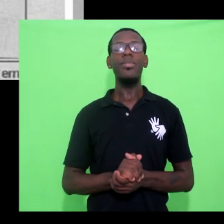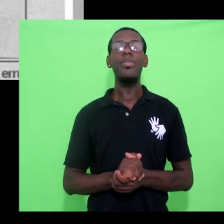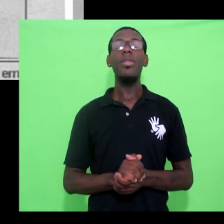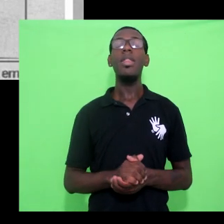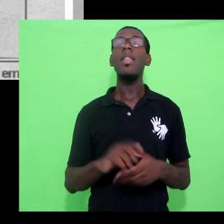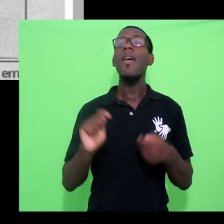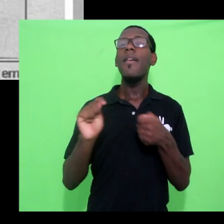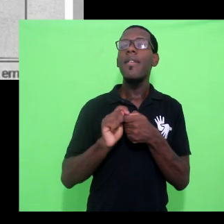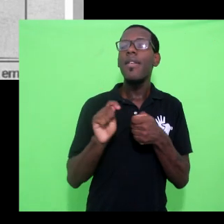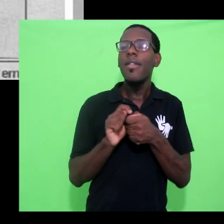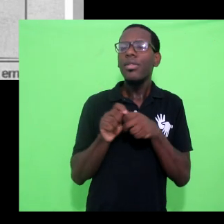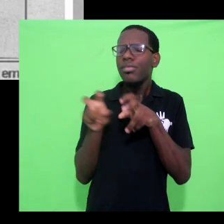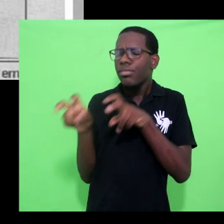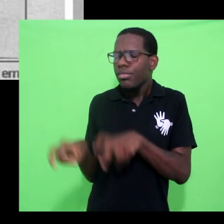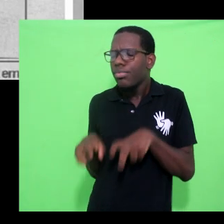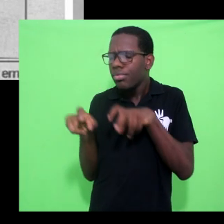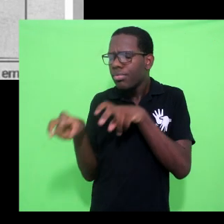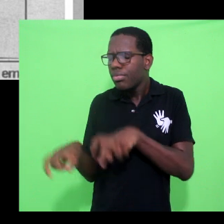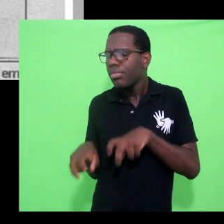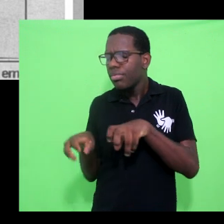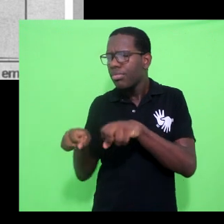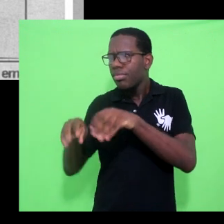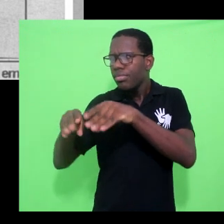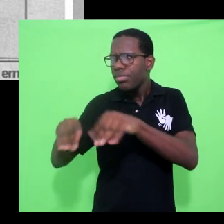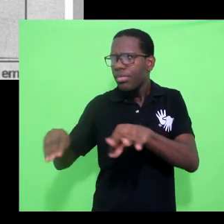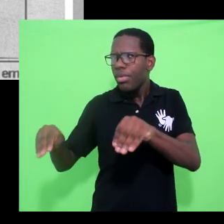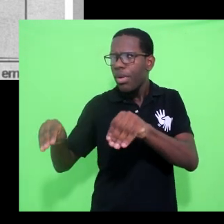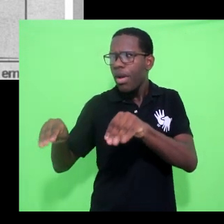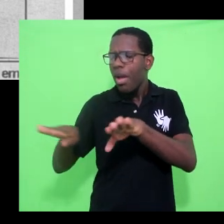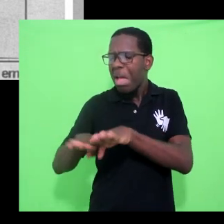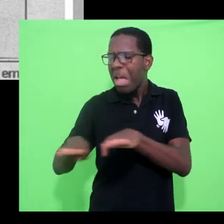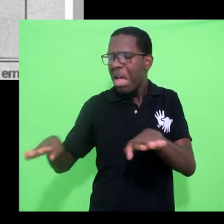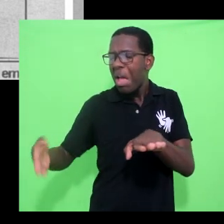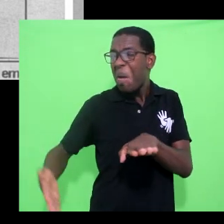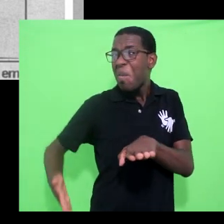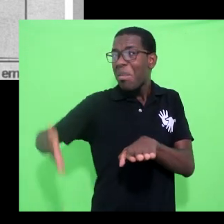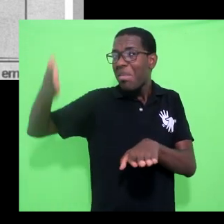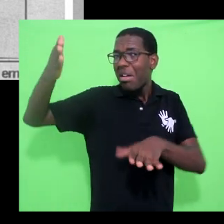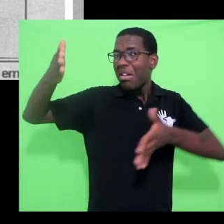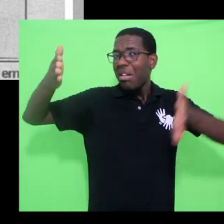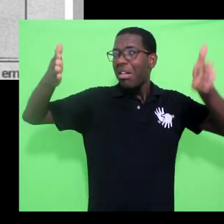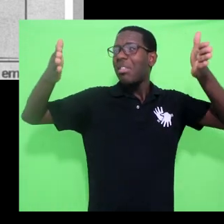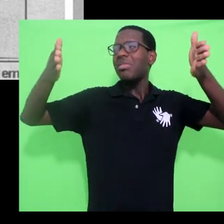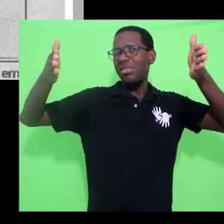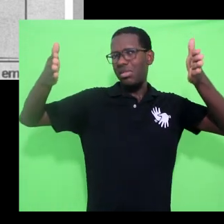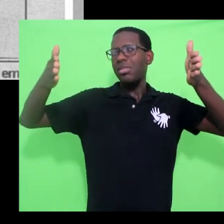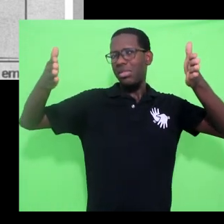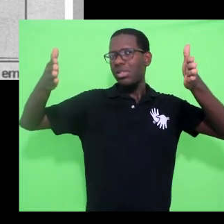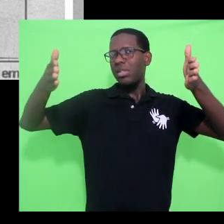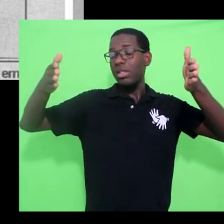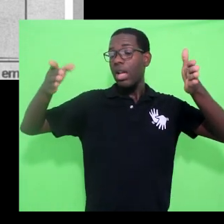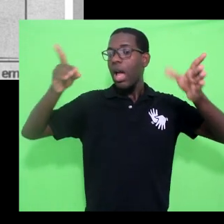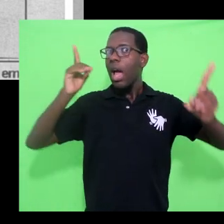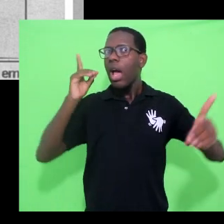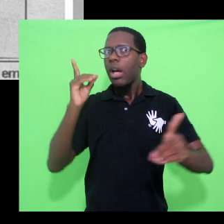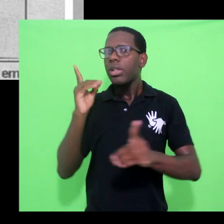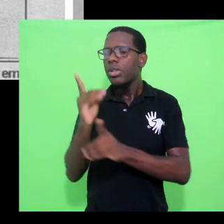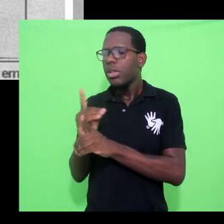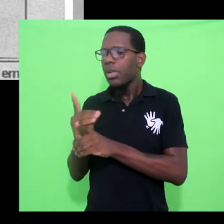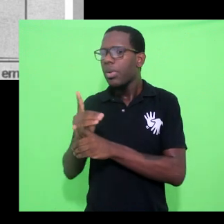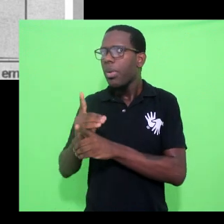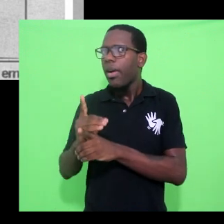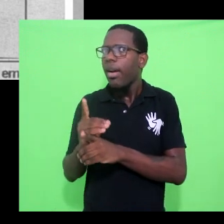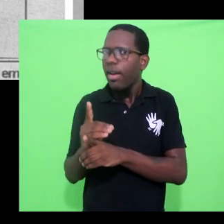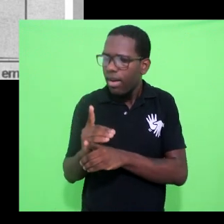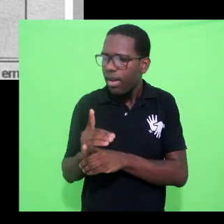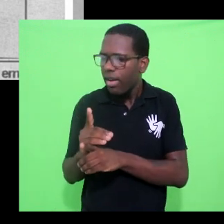até fazer umas ruínas, o porto ainda estava com as ruínas visíveis. E eu fiz uma escavação num pé